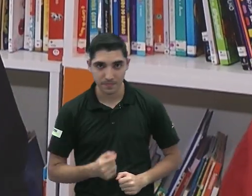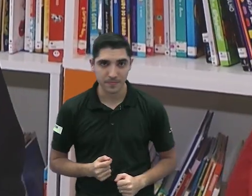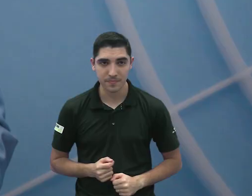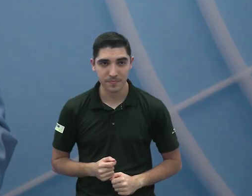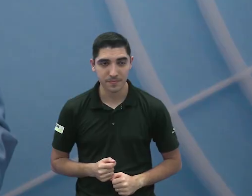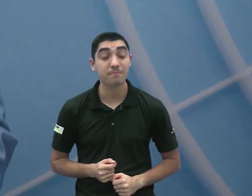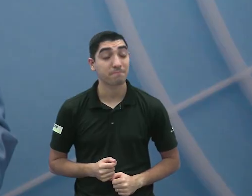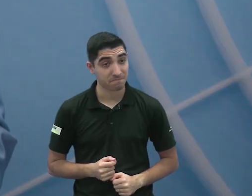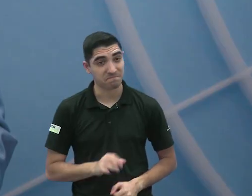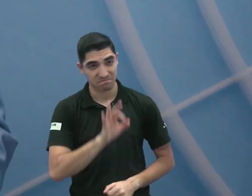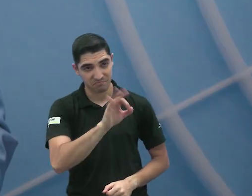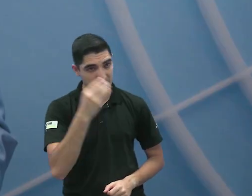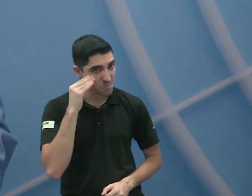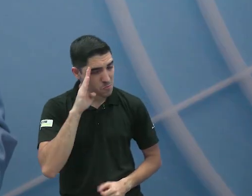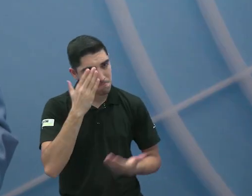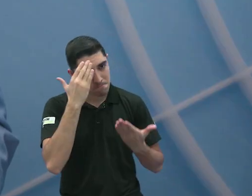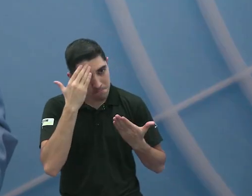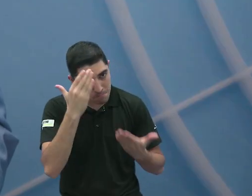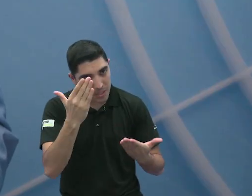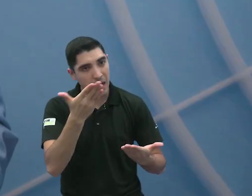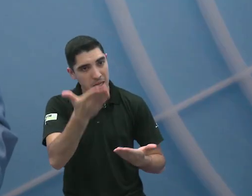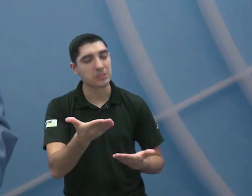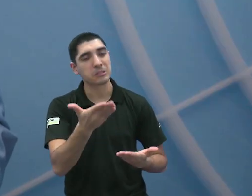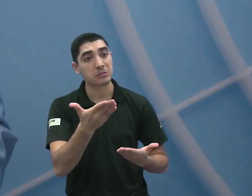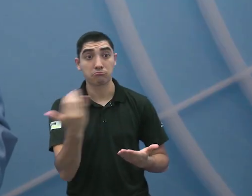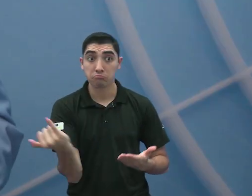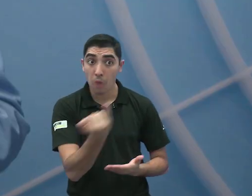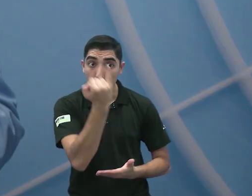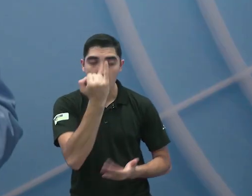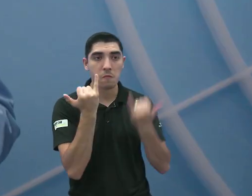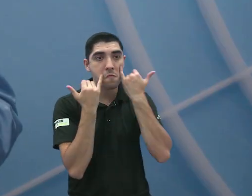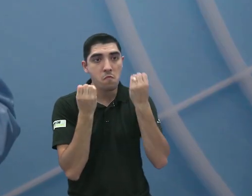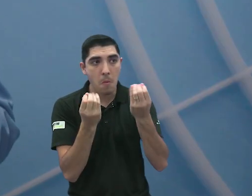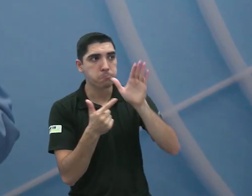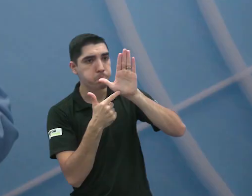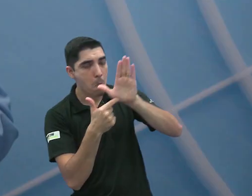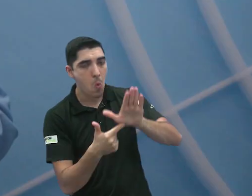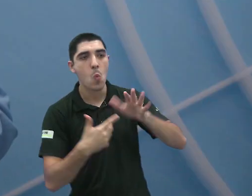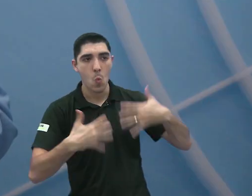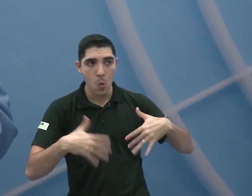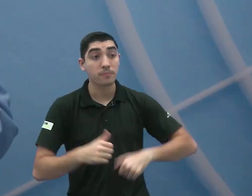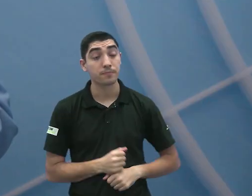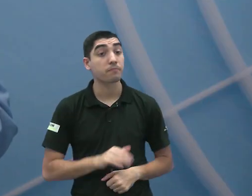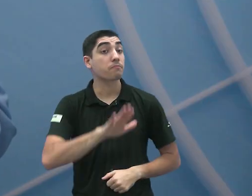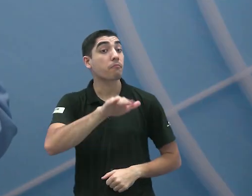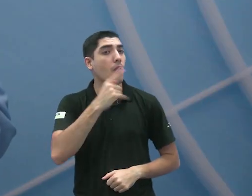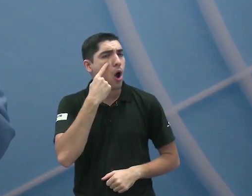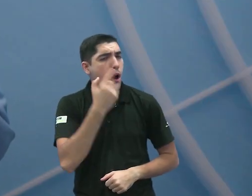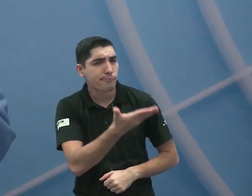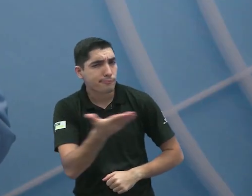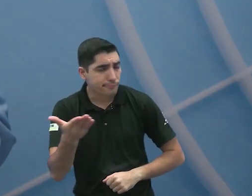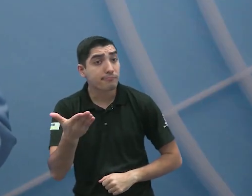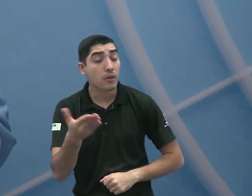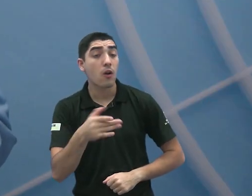você. Certo, Bruno. Muito obrigado pelas importantes informações que você trouxe aqui para a gente. Pessoal, olha só,